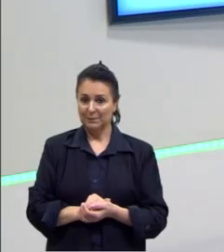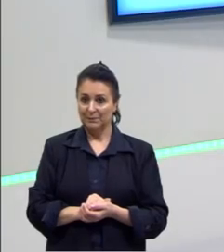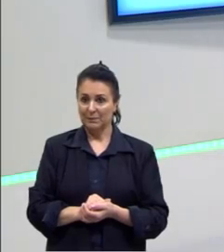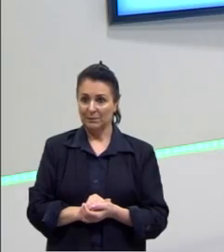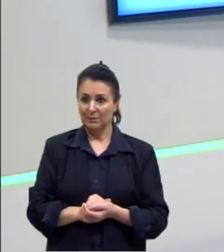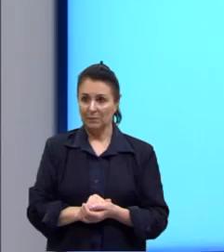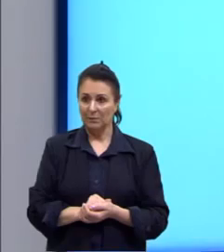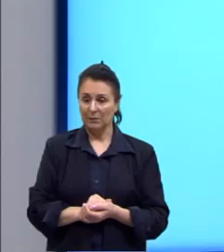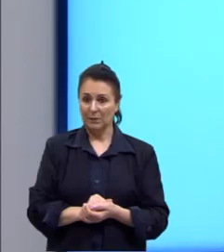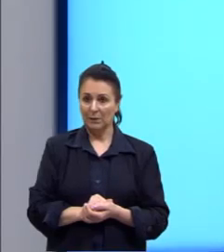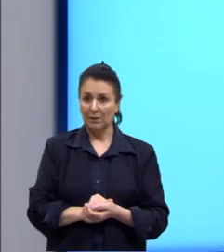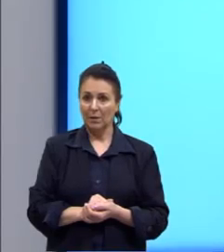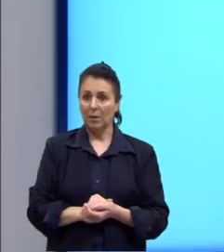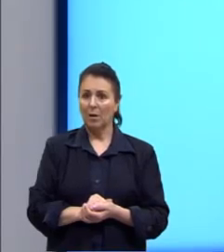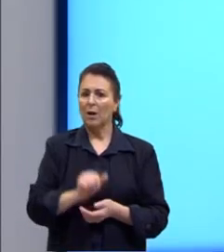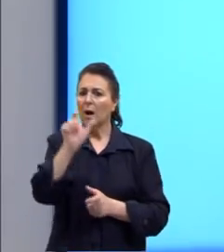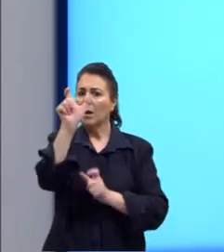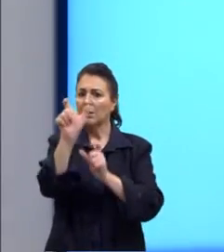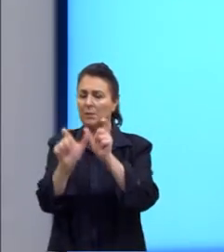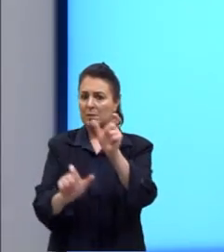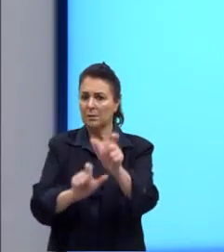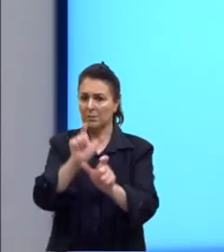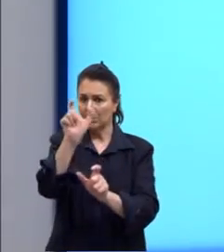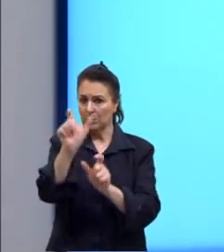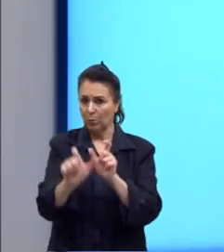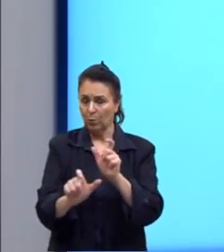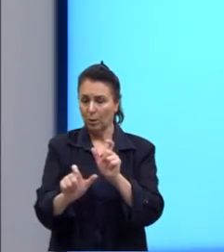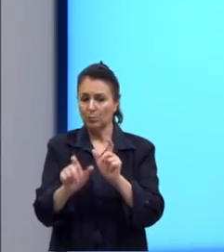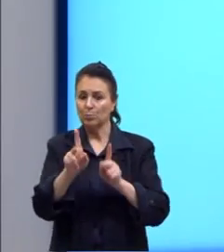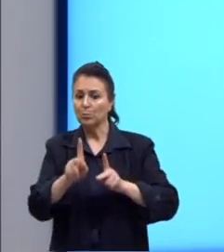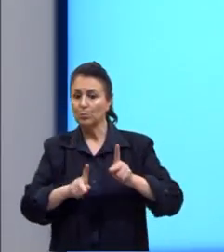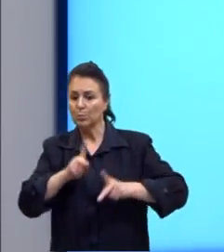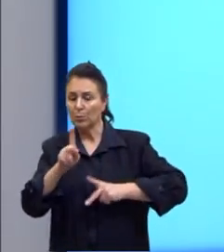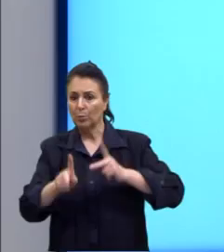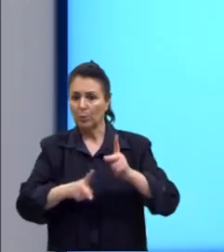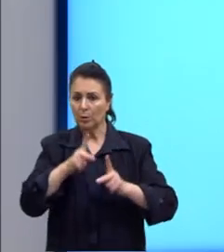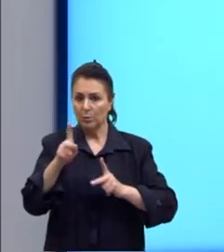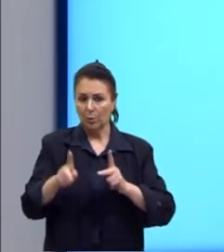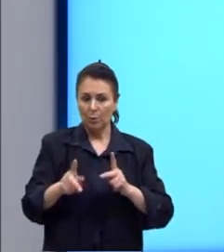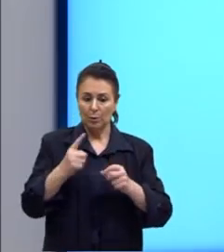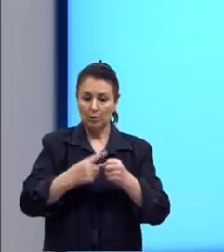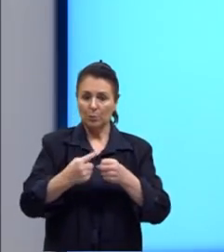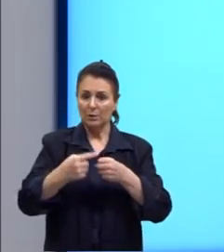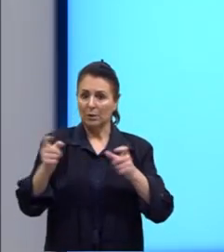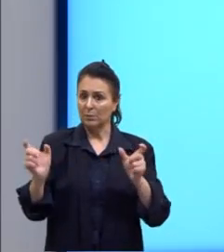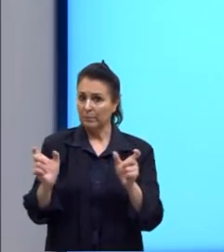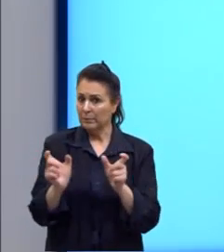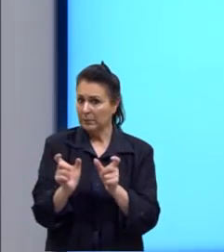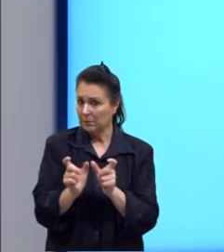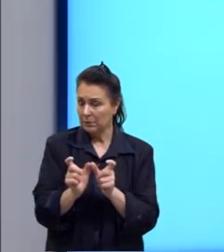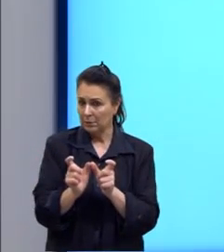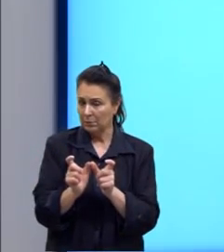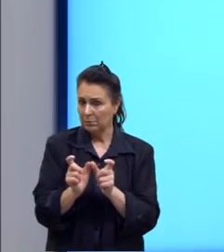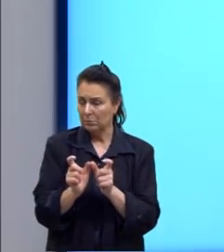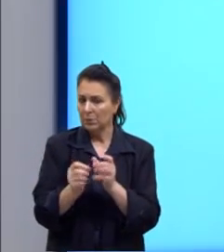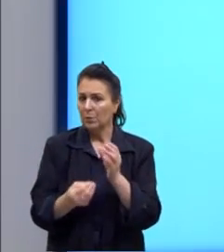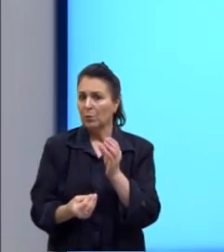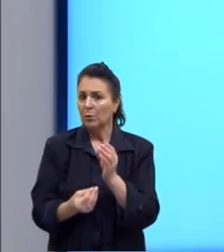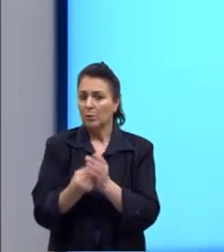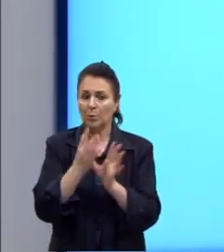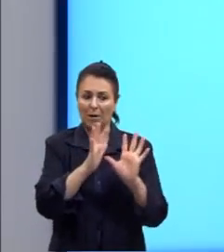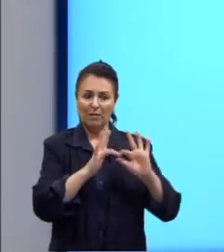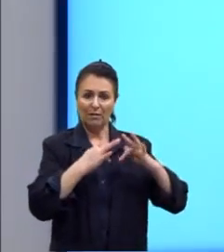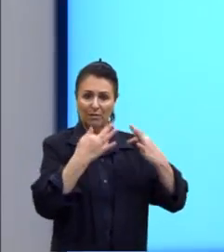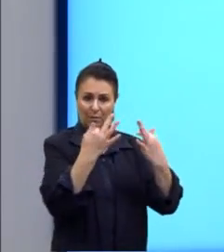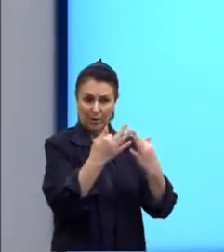os indivíduos de uma população de uma pequena cidade fundada por uma